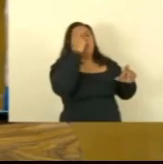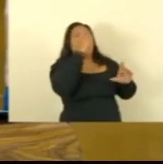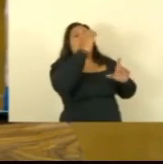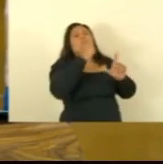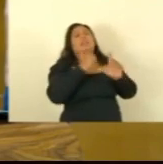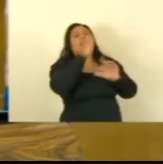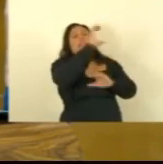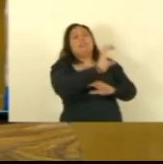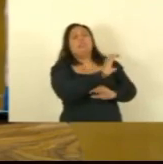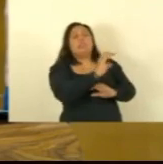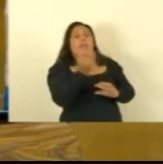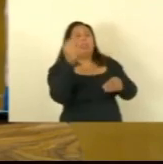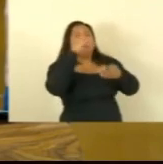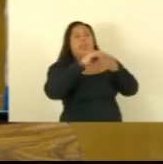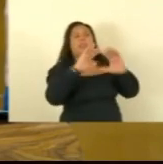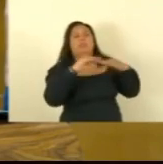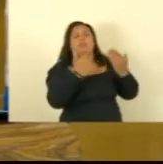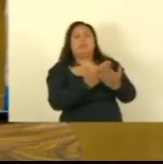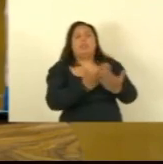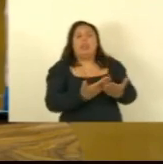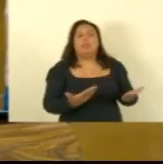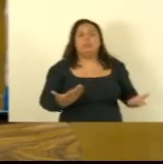capixaba.